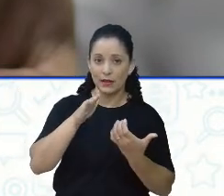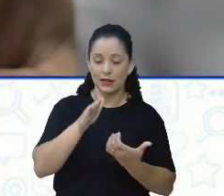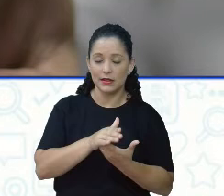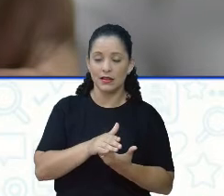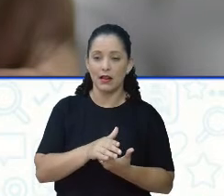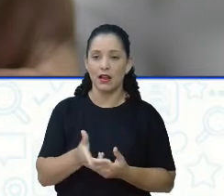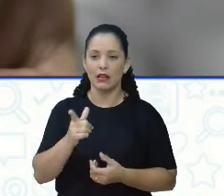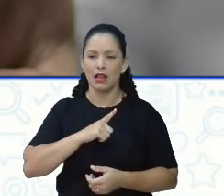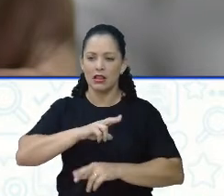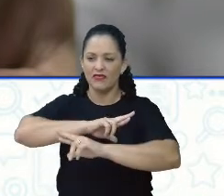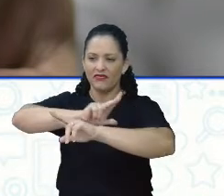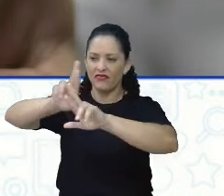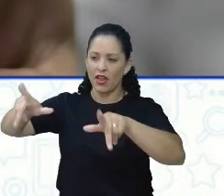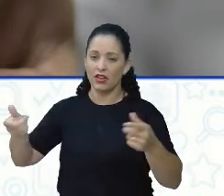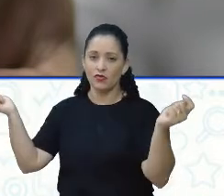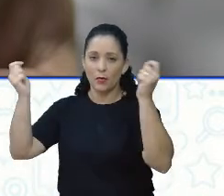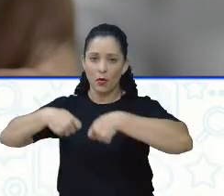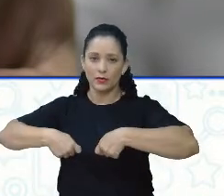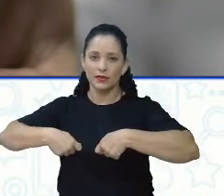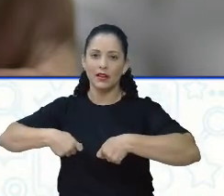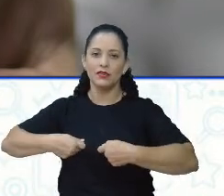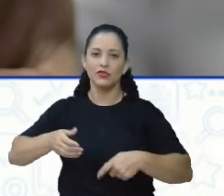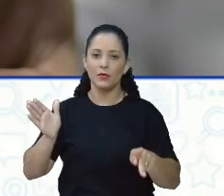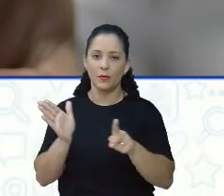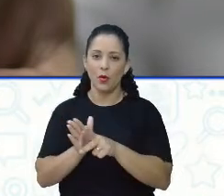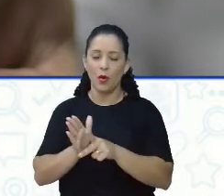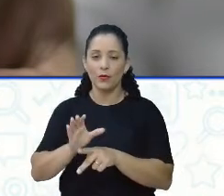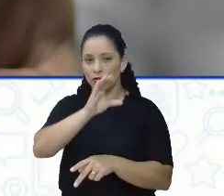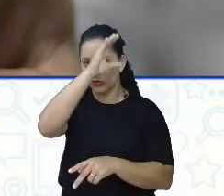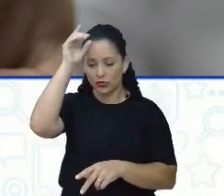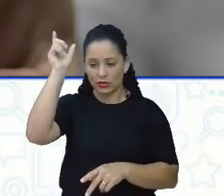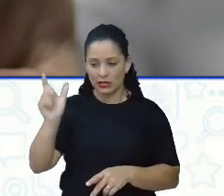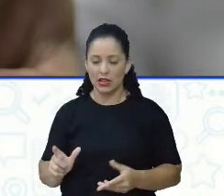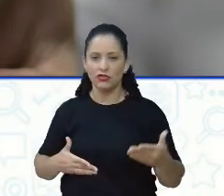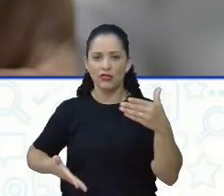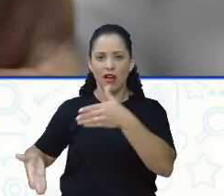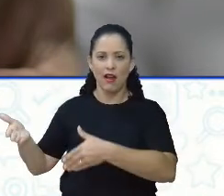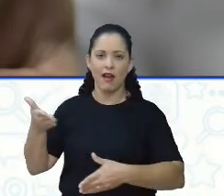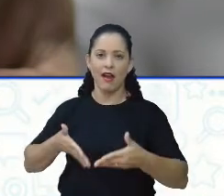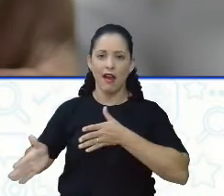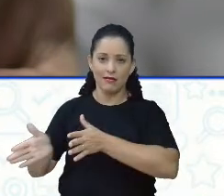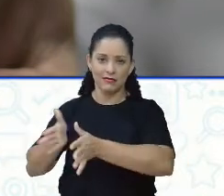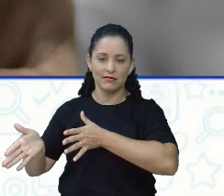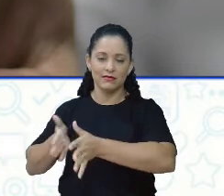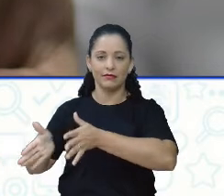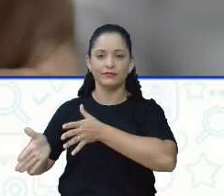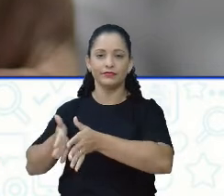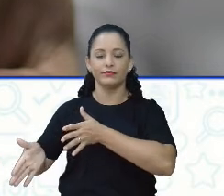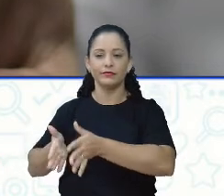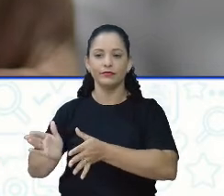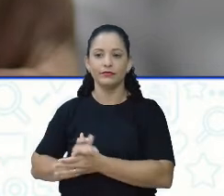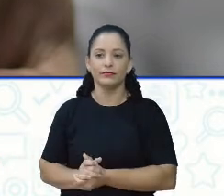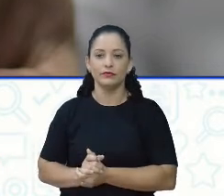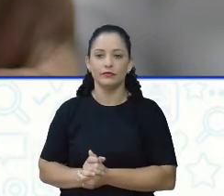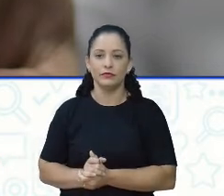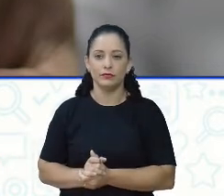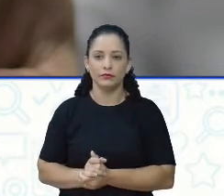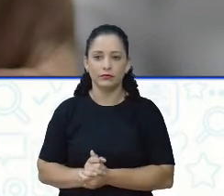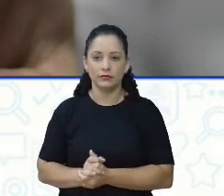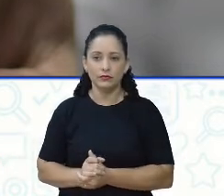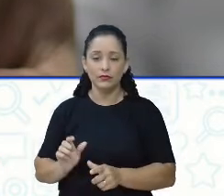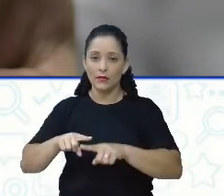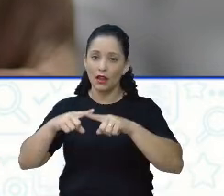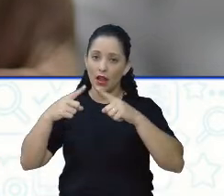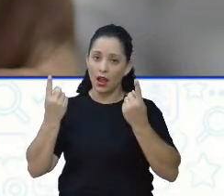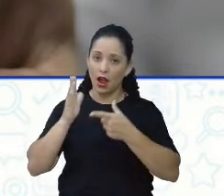coletivo de possibilidades que o cliente consegue acessar, inclusive em órgãos de defesa do consumidor, antes de entrar de fato com um